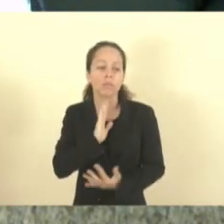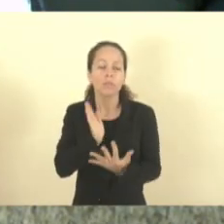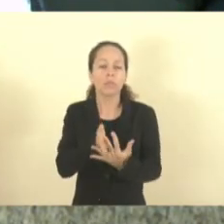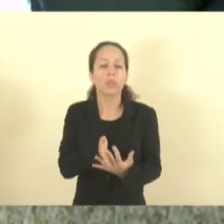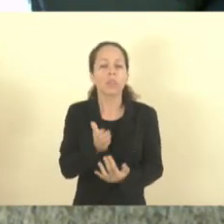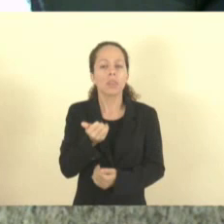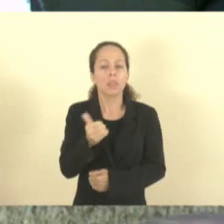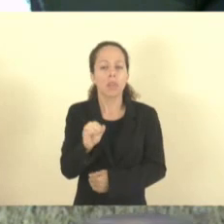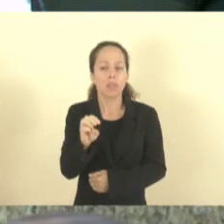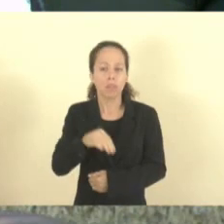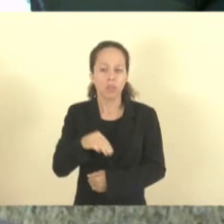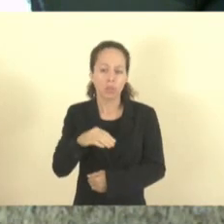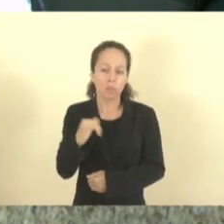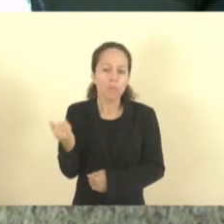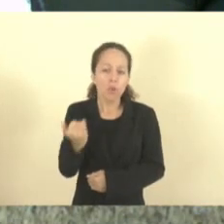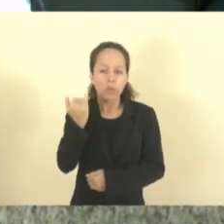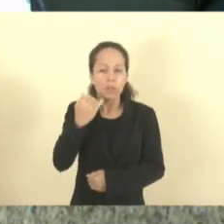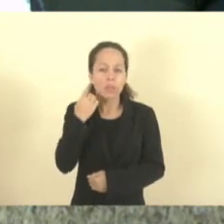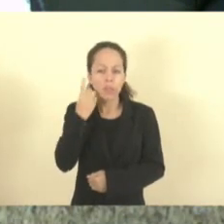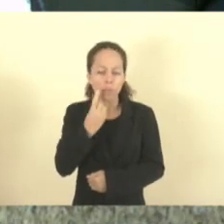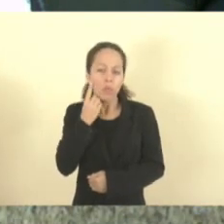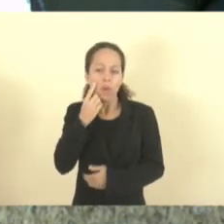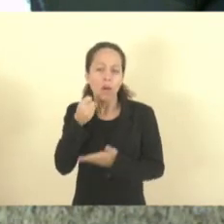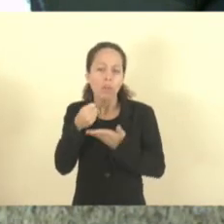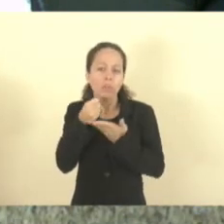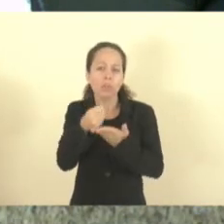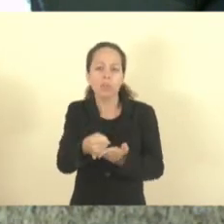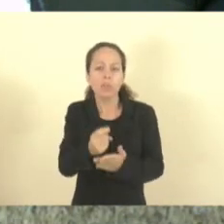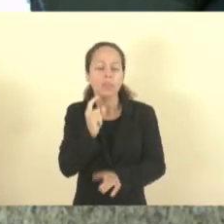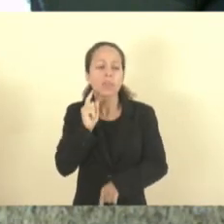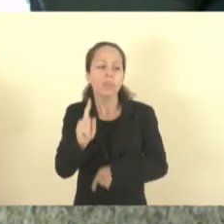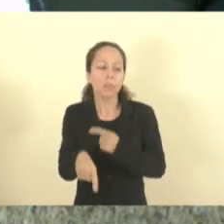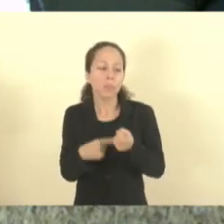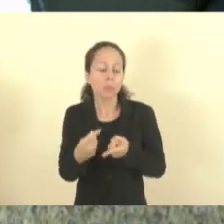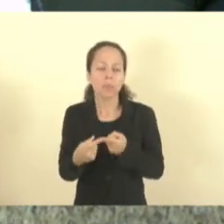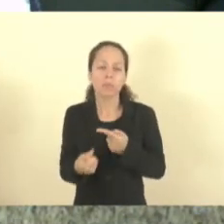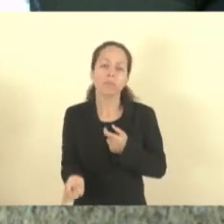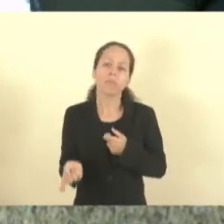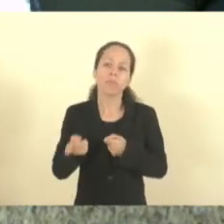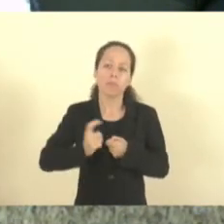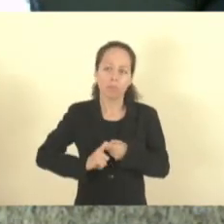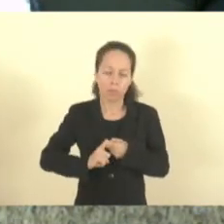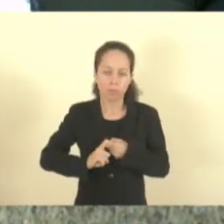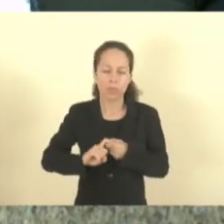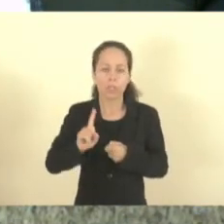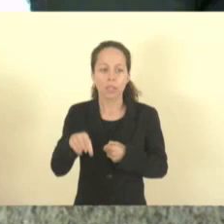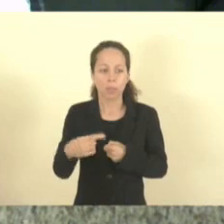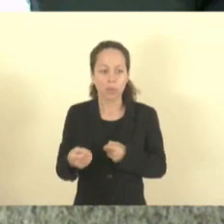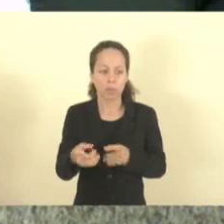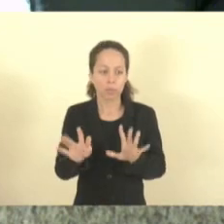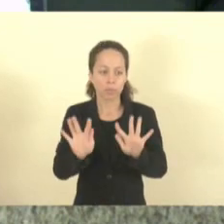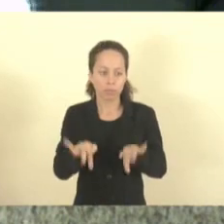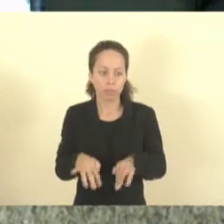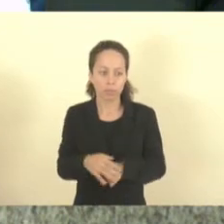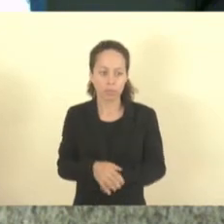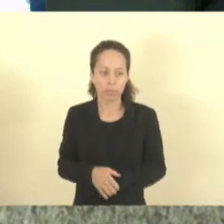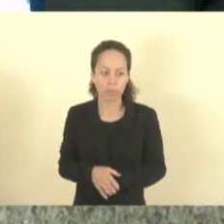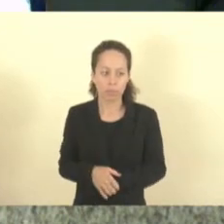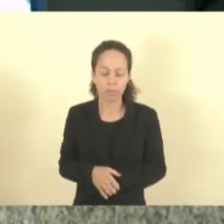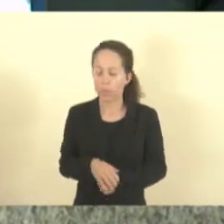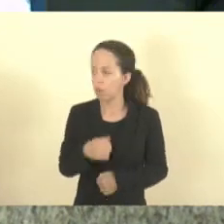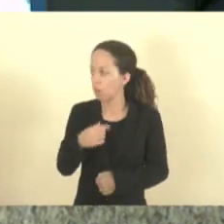que os deputados estivessem, ajudassem nessa demanda. Logo em seguida, faz a recontagem e encerra. Deputada Janete, de minha parte,